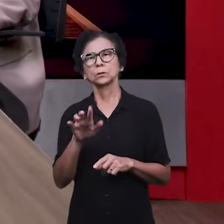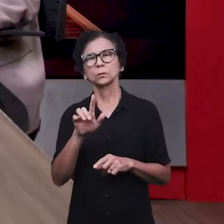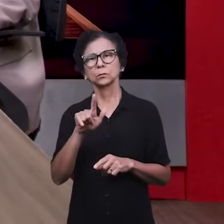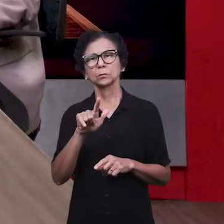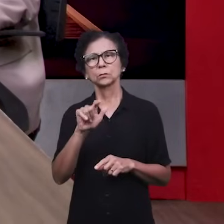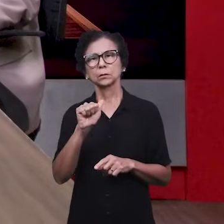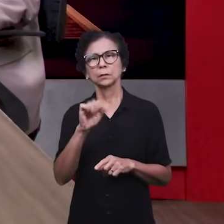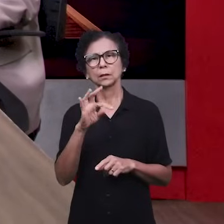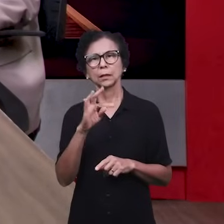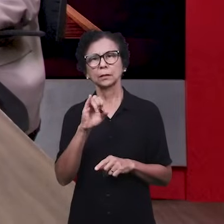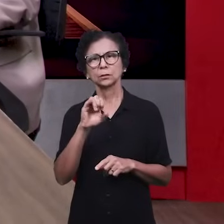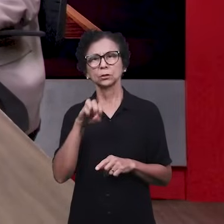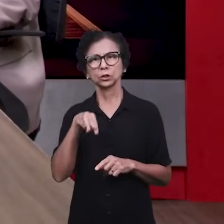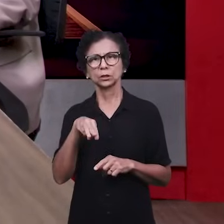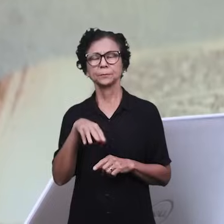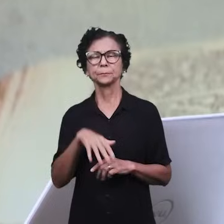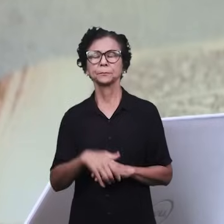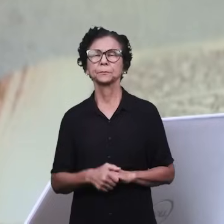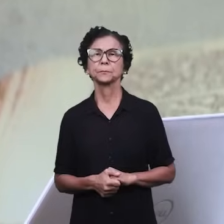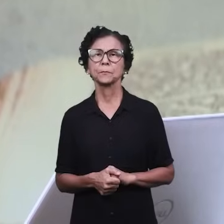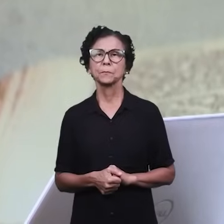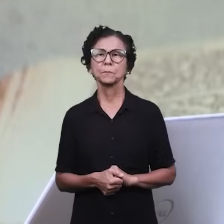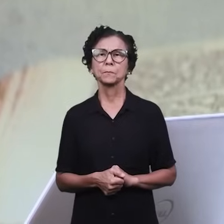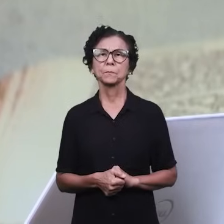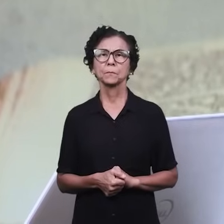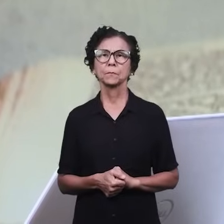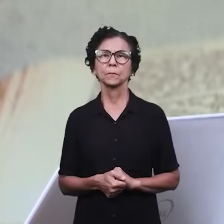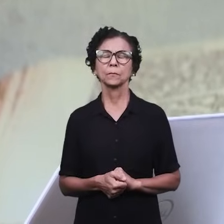Agostinho, ele tinha esse conceito também.